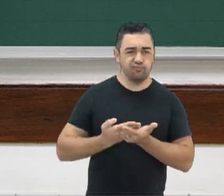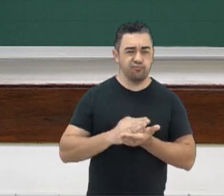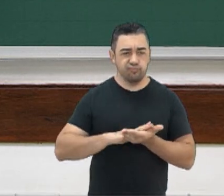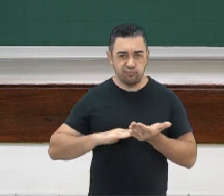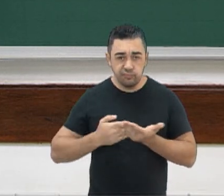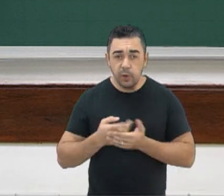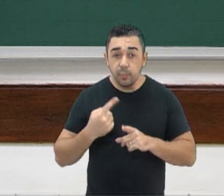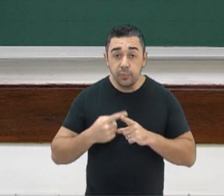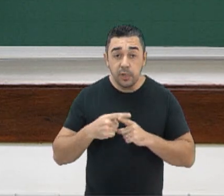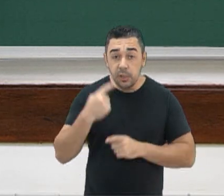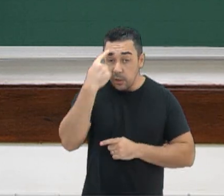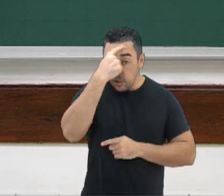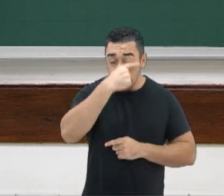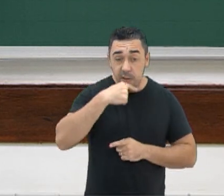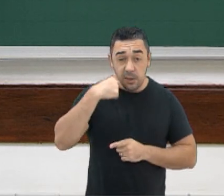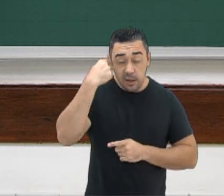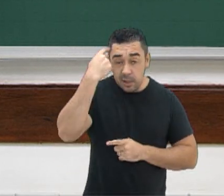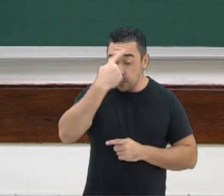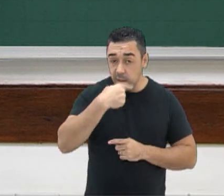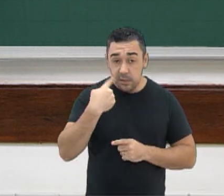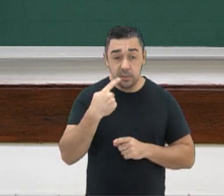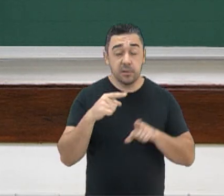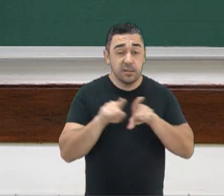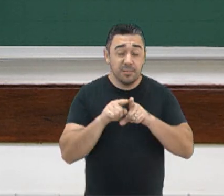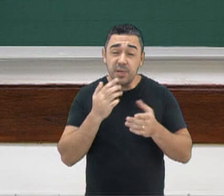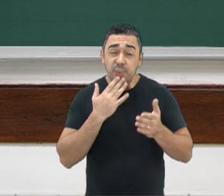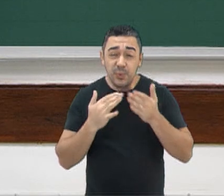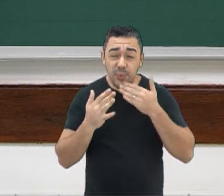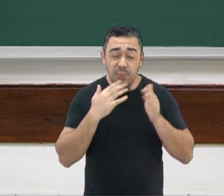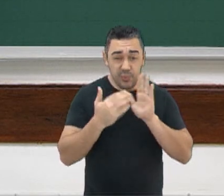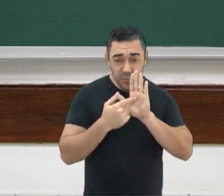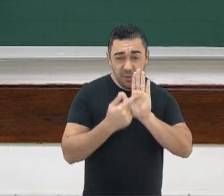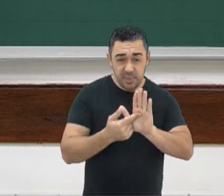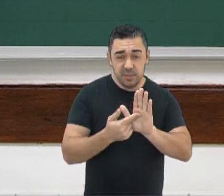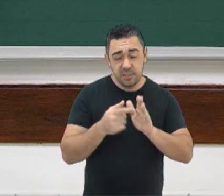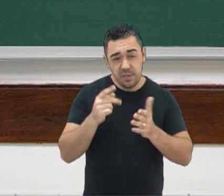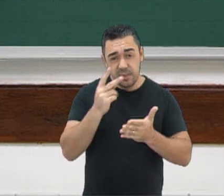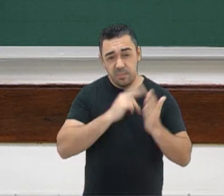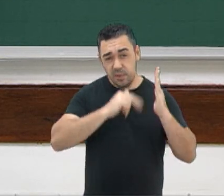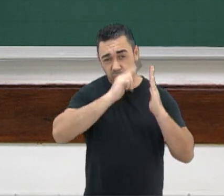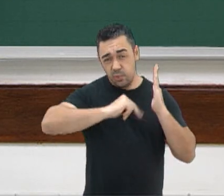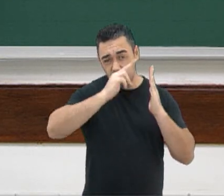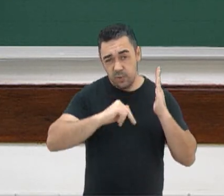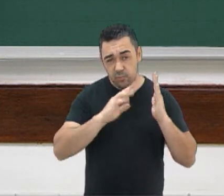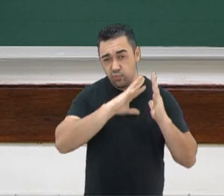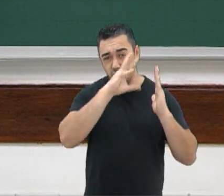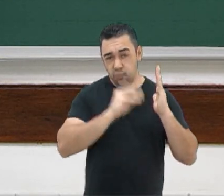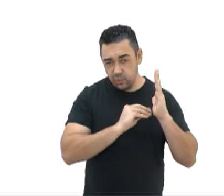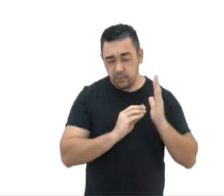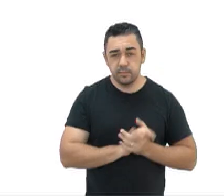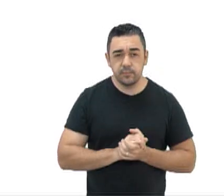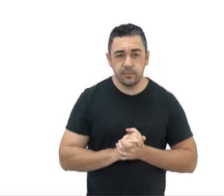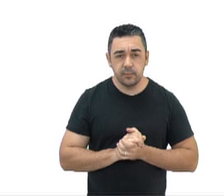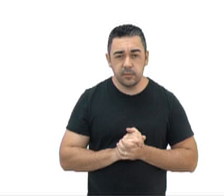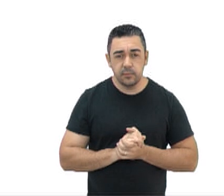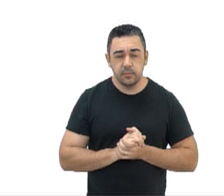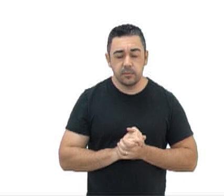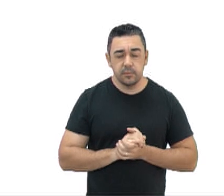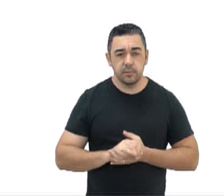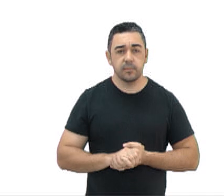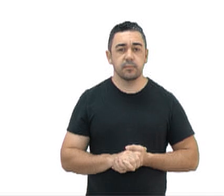pela face do protagonista e pelas cores apresentadas na obra como um todo. Então,